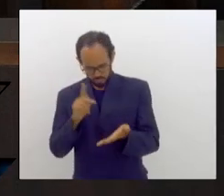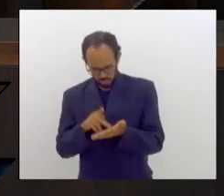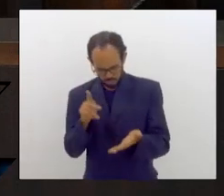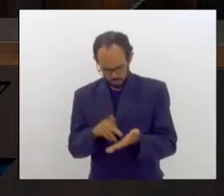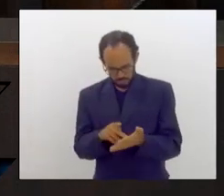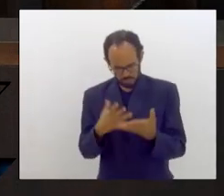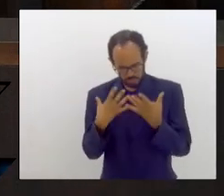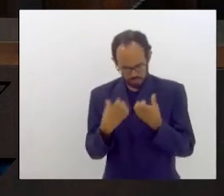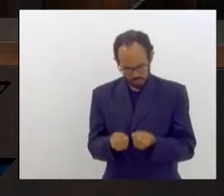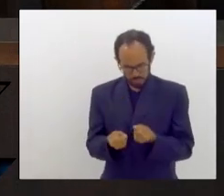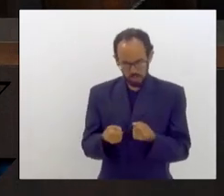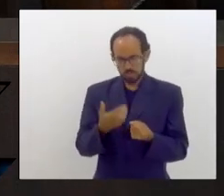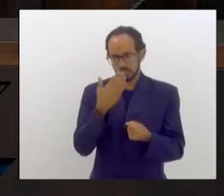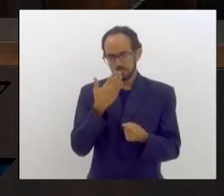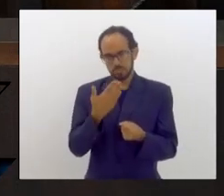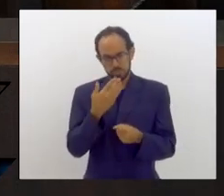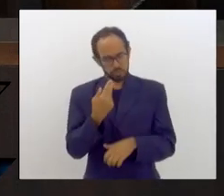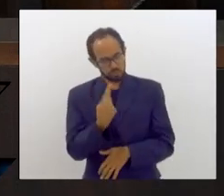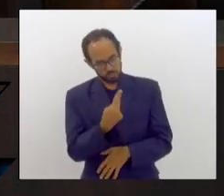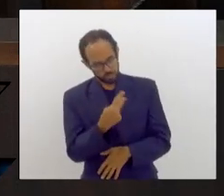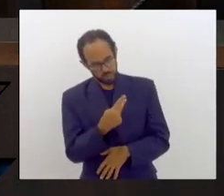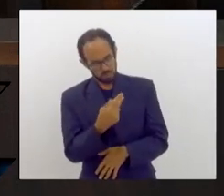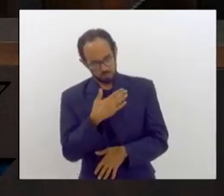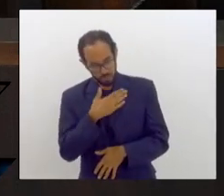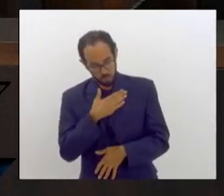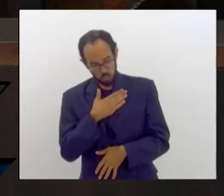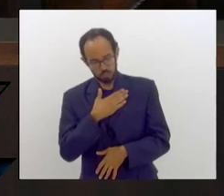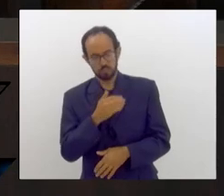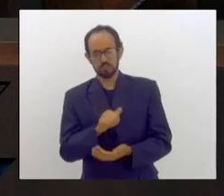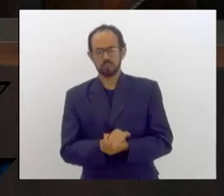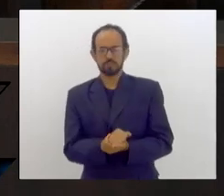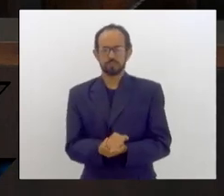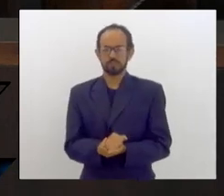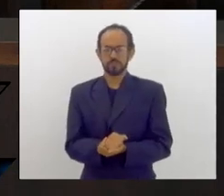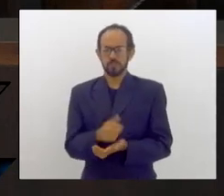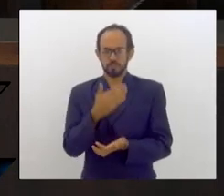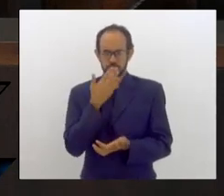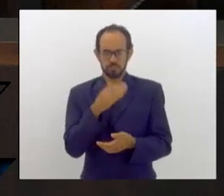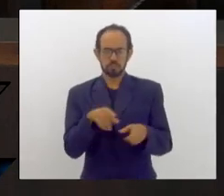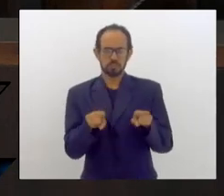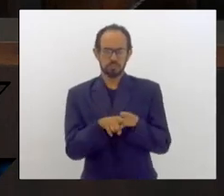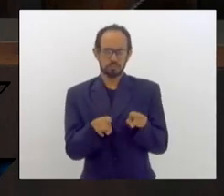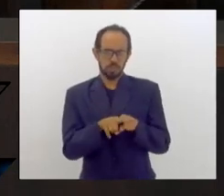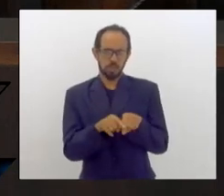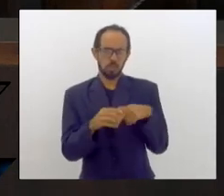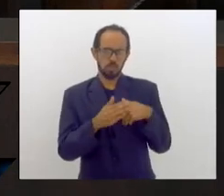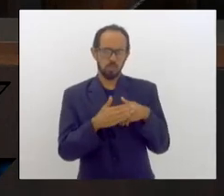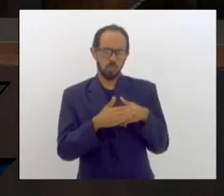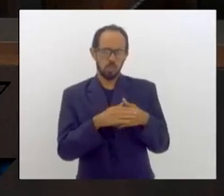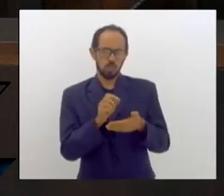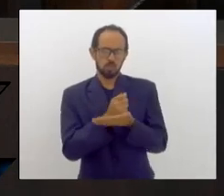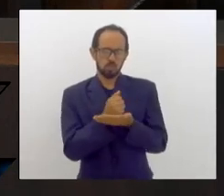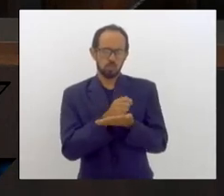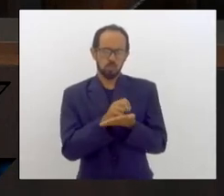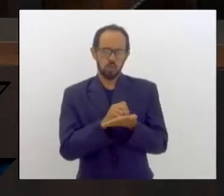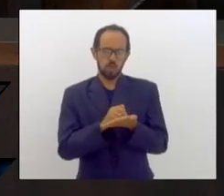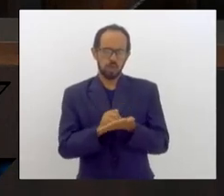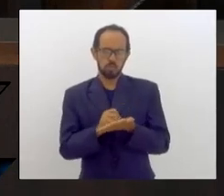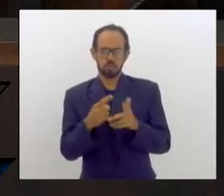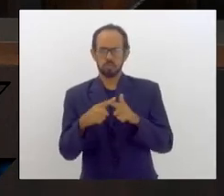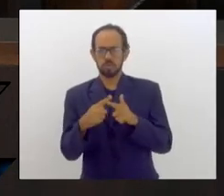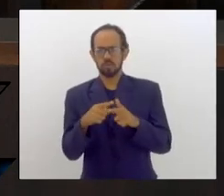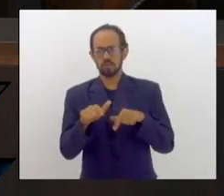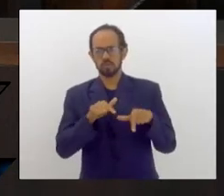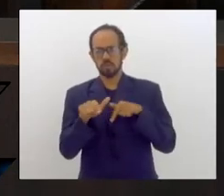acatar pedido de Vossa Excelência, e eu pedi também para que me incluísse como coautora, porque foi um trabalho coletivo